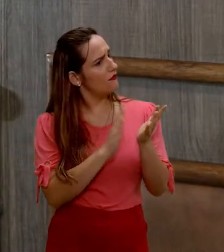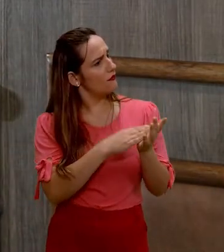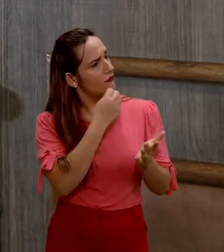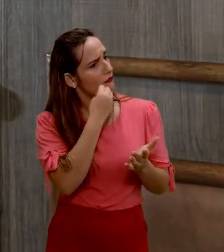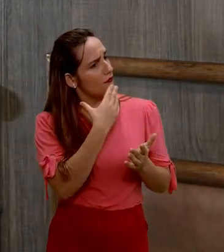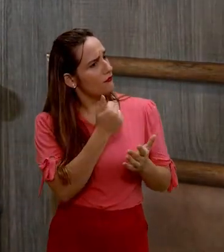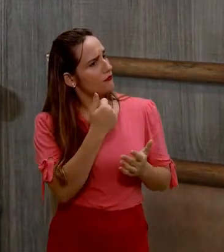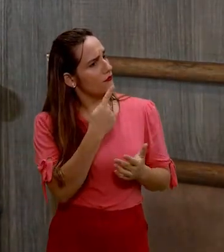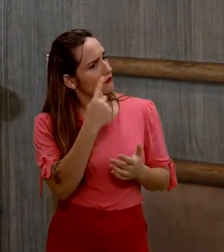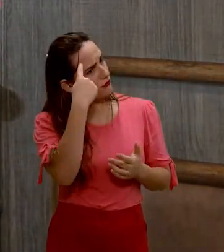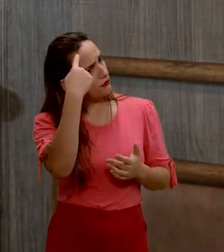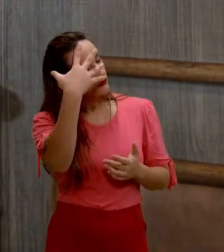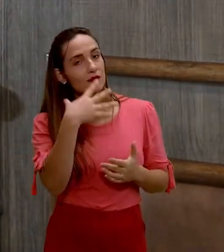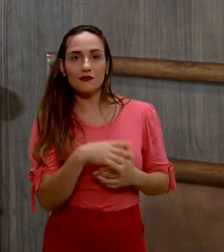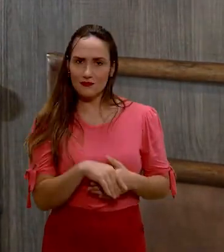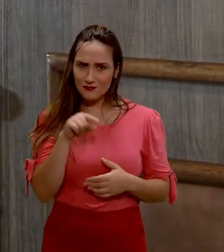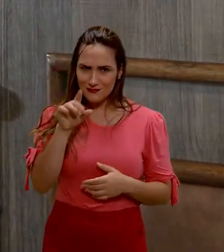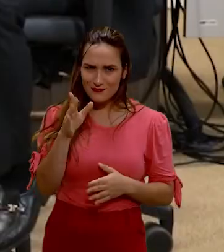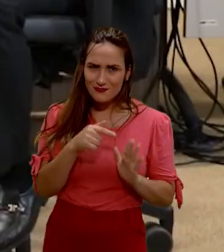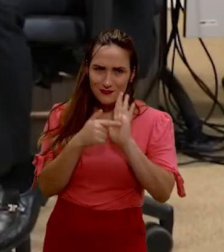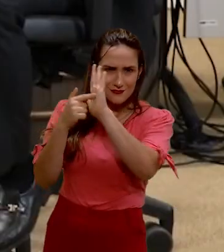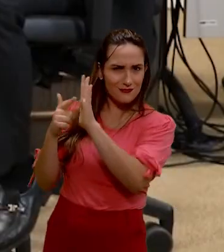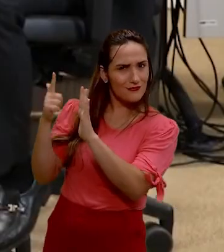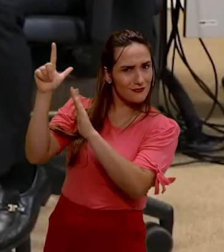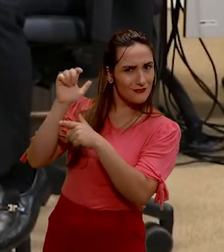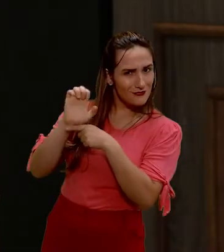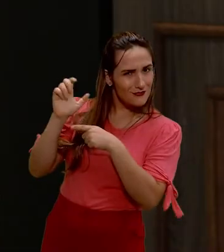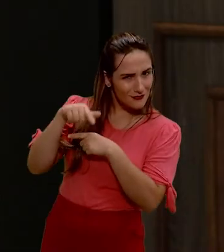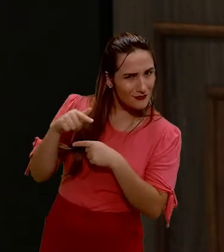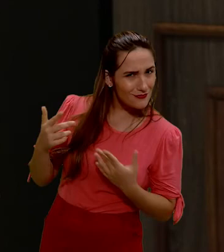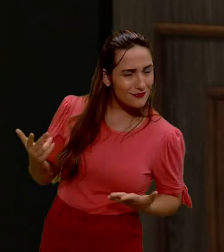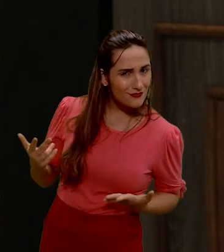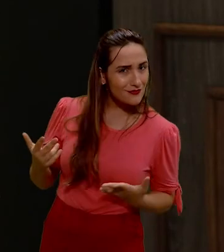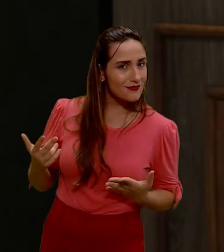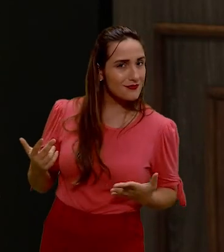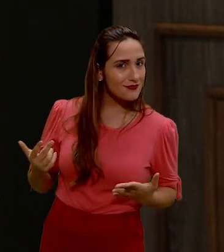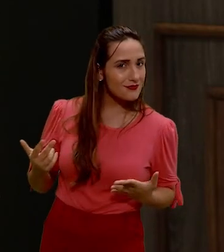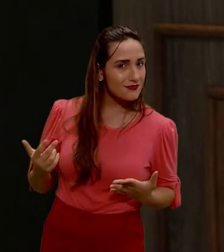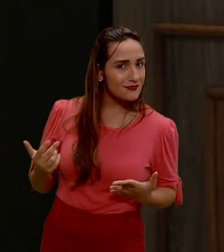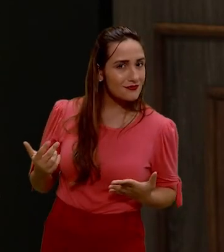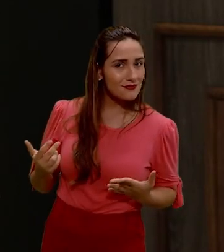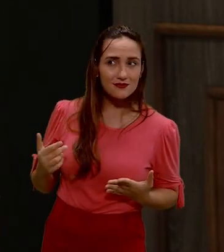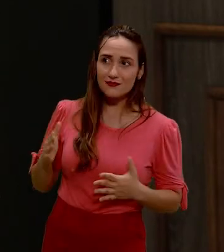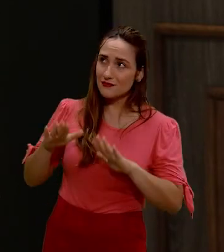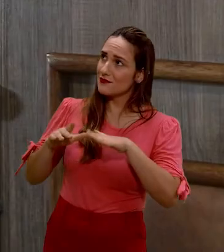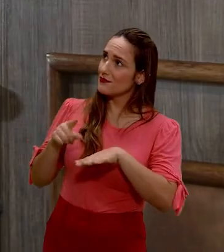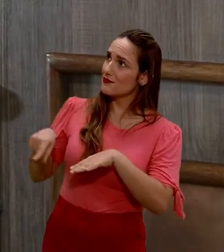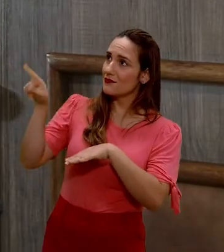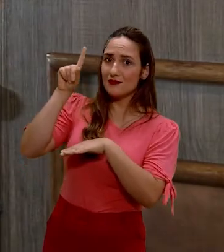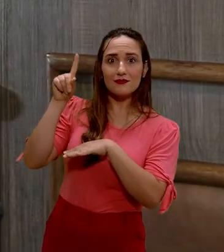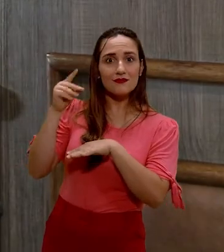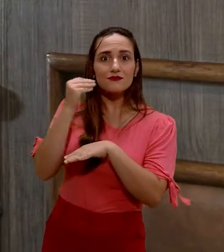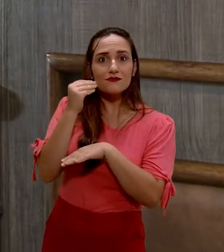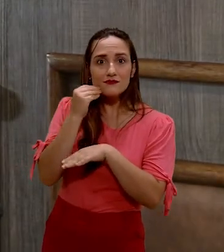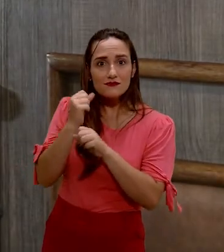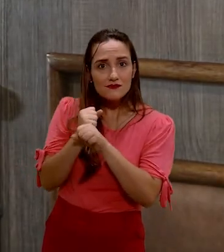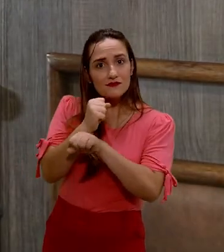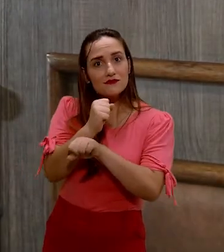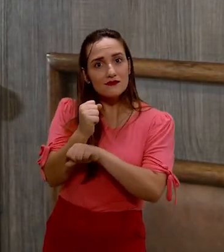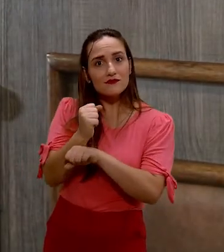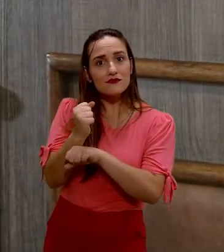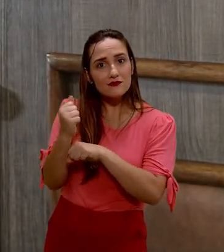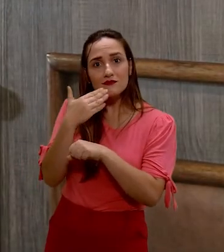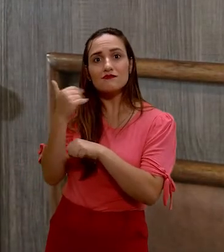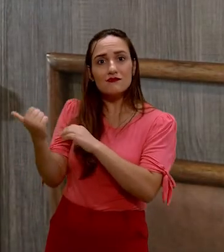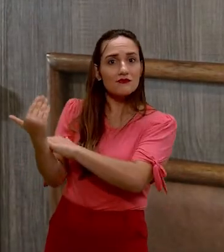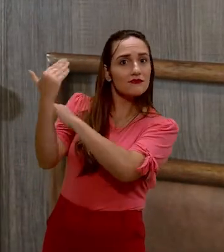vieram conhecê-la, eu acho que vocês também foram apresentar em outros estados, né? É capaz que acabam contribuindo com essa evolução, né?